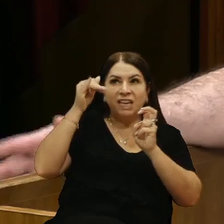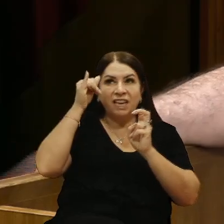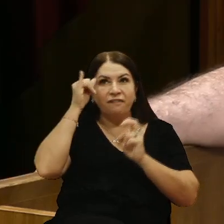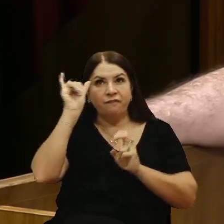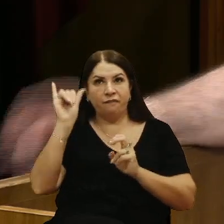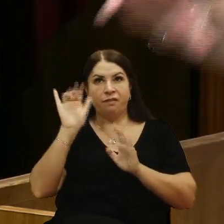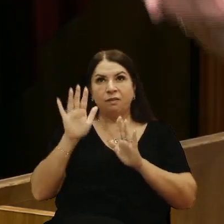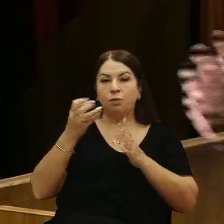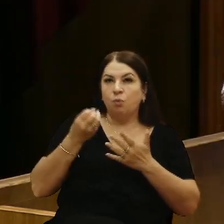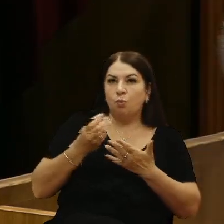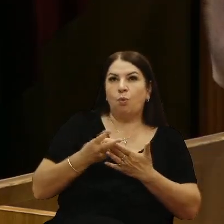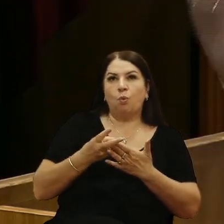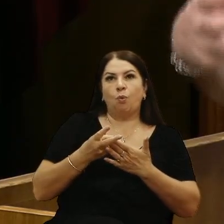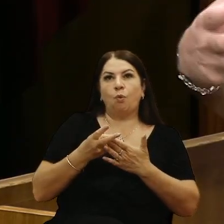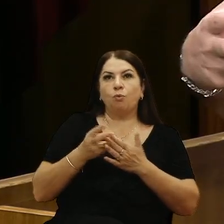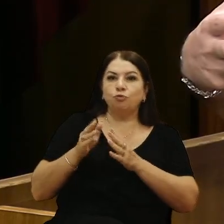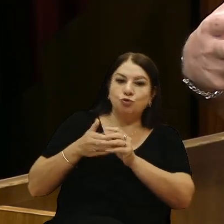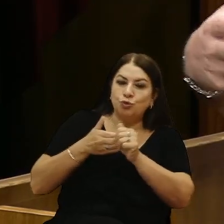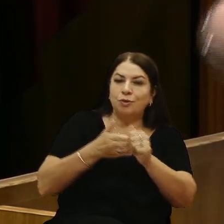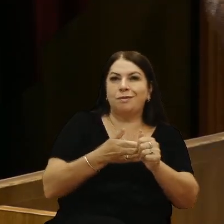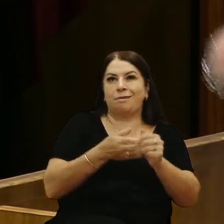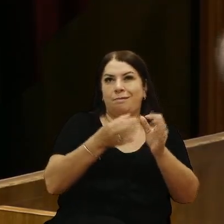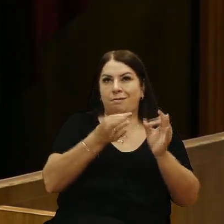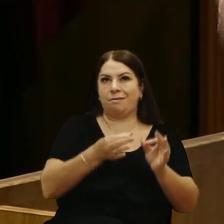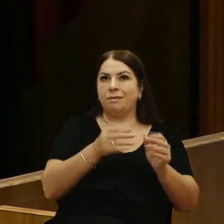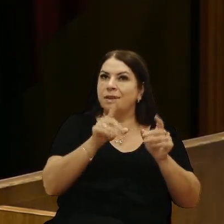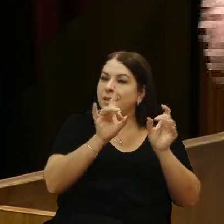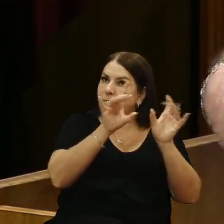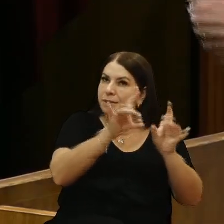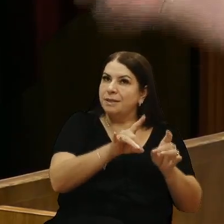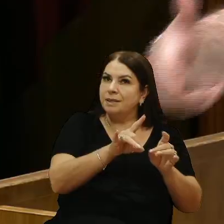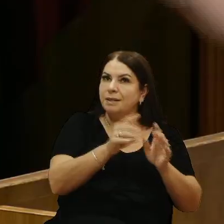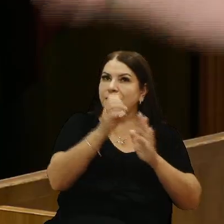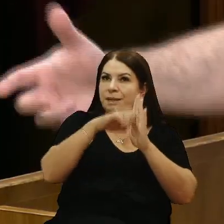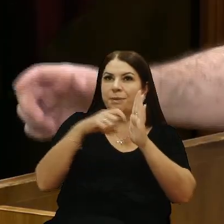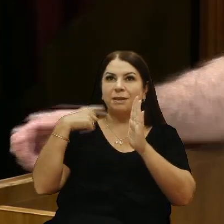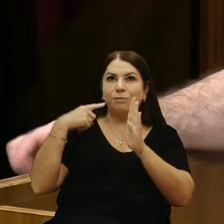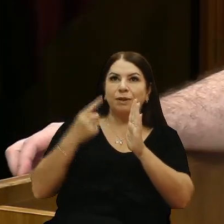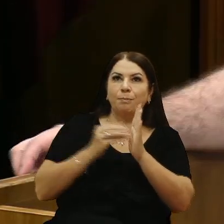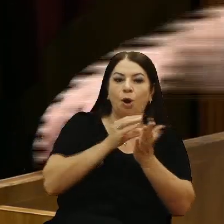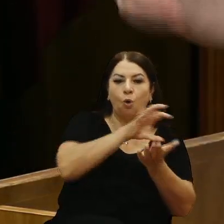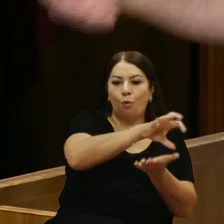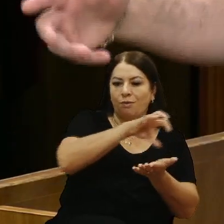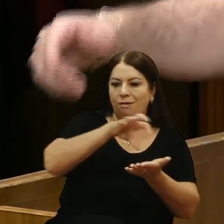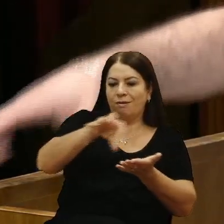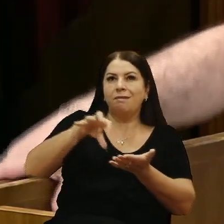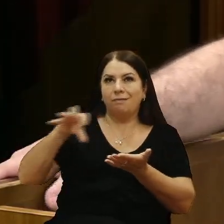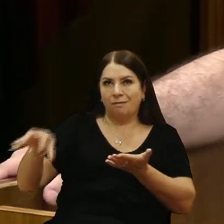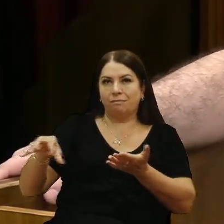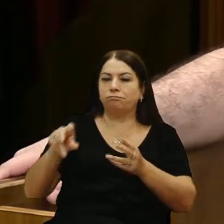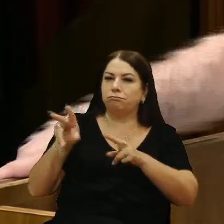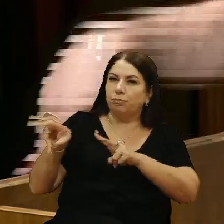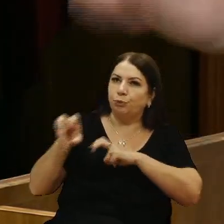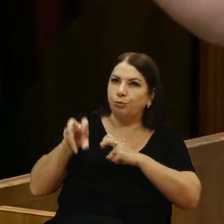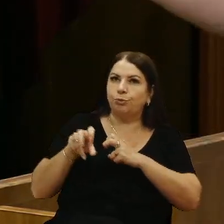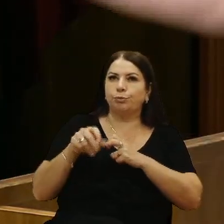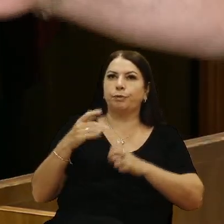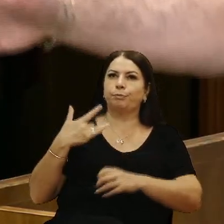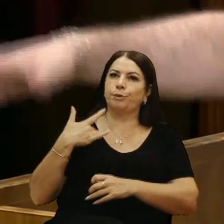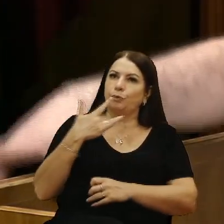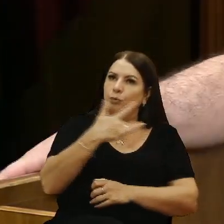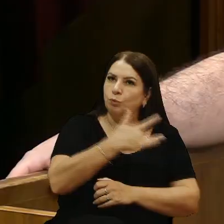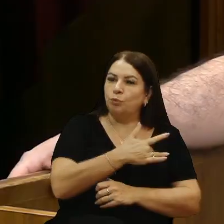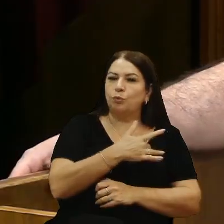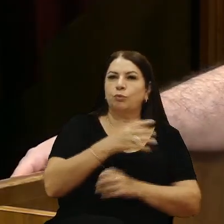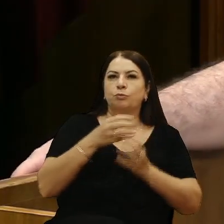evitar ou redirecionar, em especial, as emendas parlamentares para as outras áreas, seja para a agricultura, seja para a saúde, seja